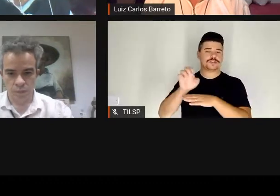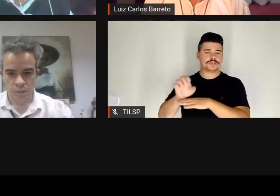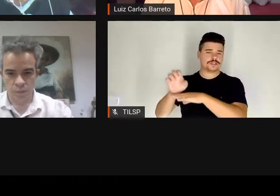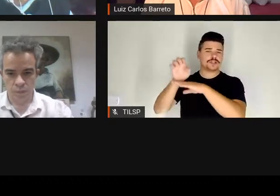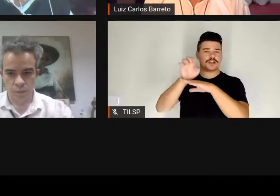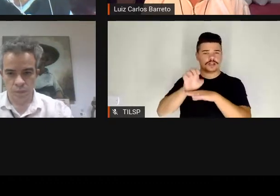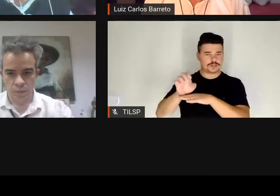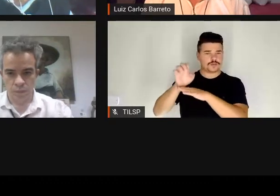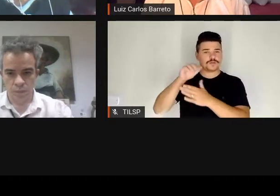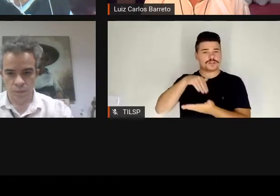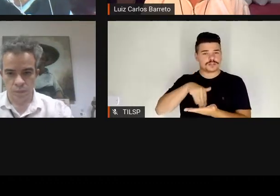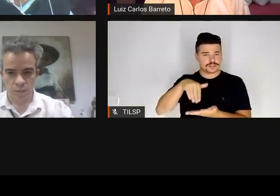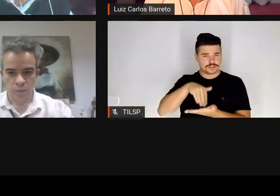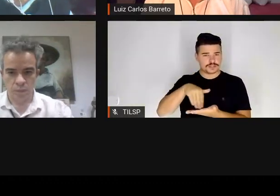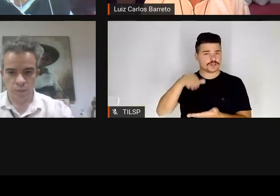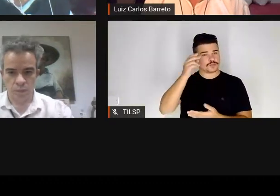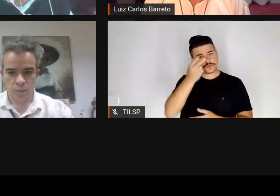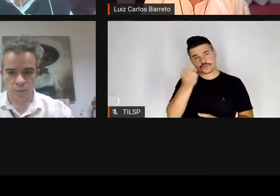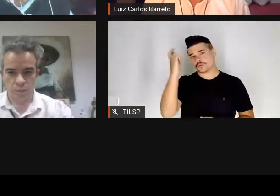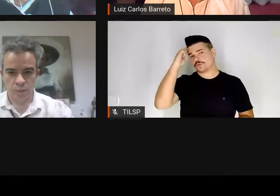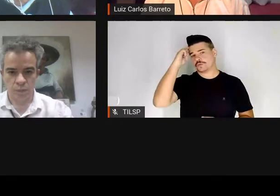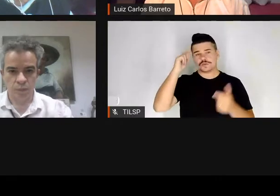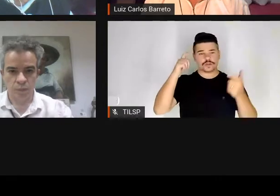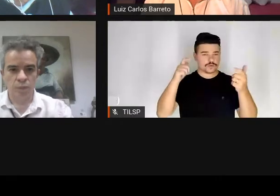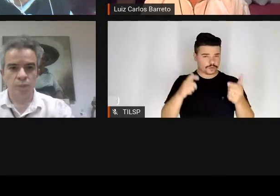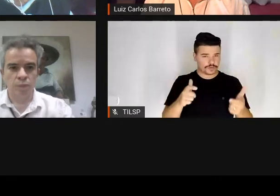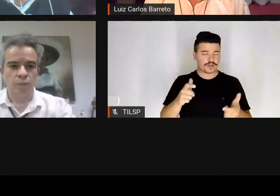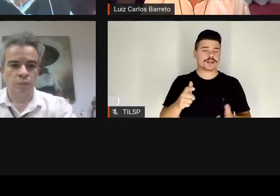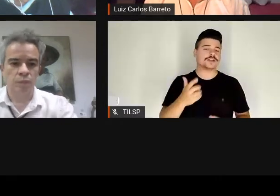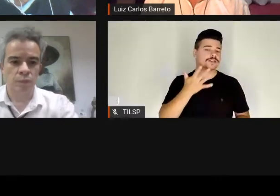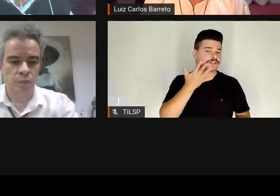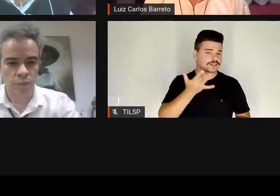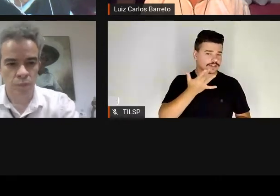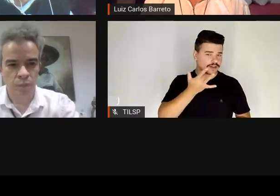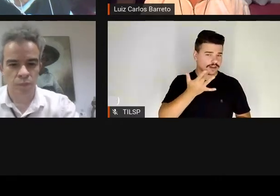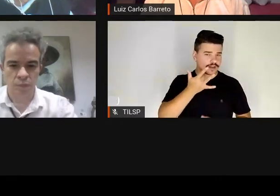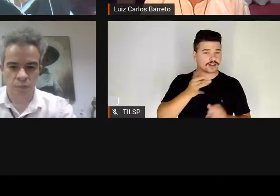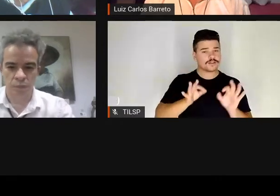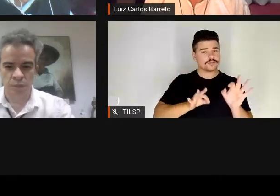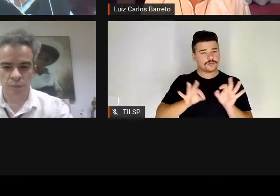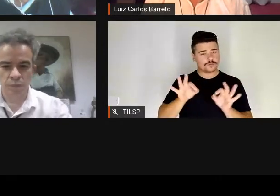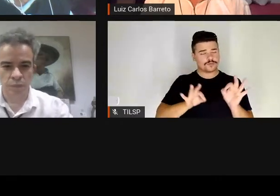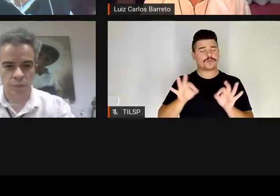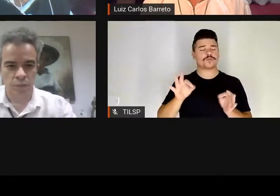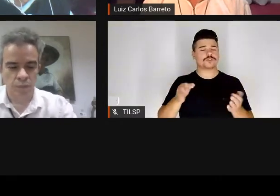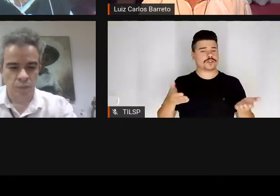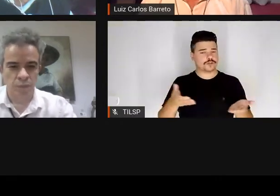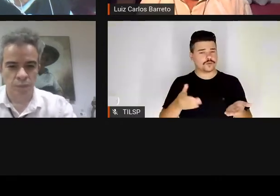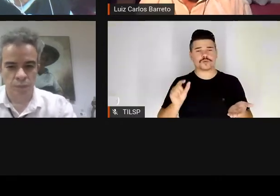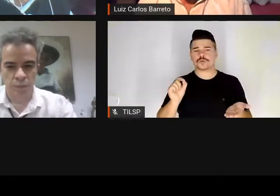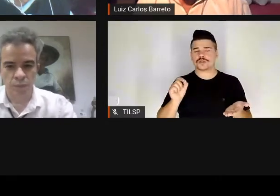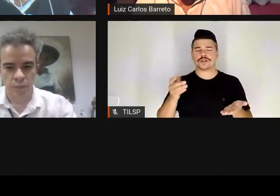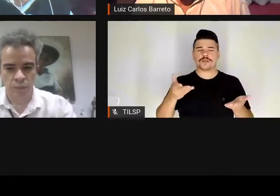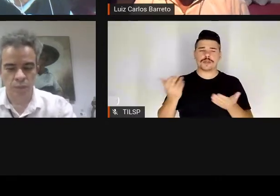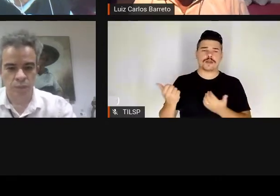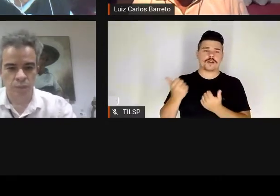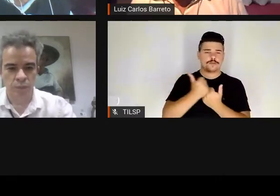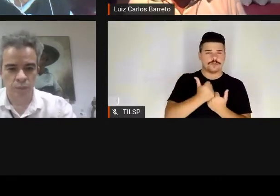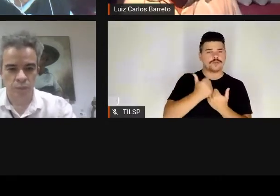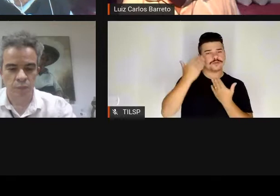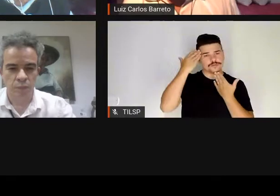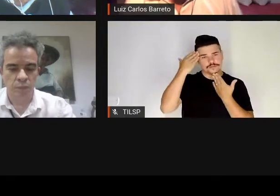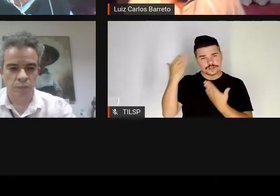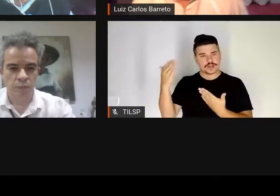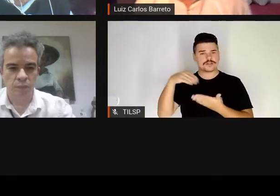do Estado do Ceará, para que comentasse conosco esse projeto, né? Um projeto que, de fato, sem o apoio da secretaria,